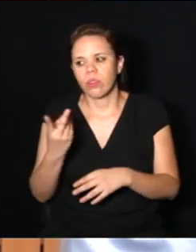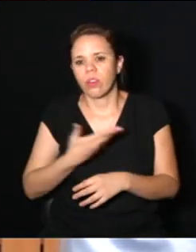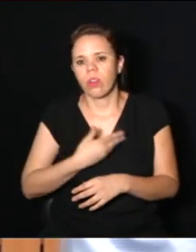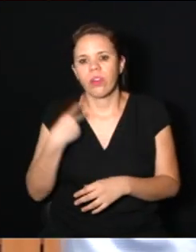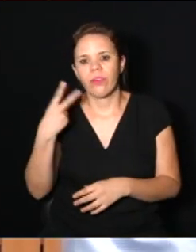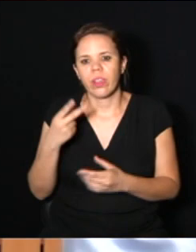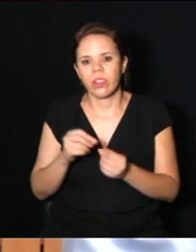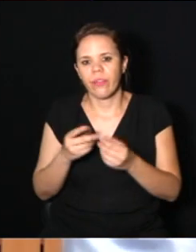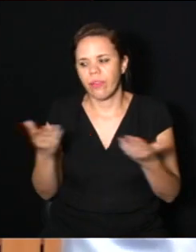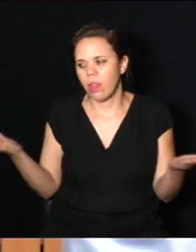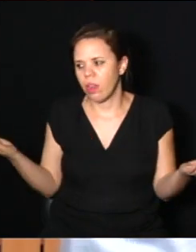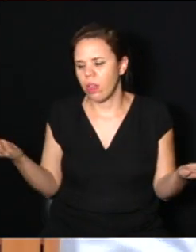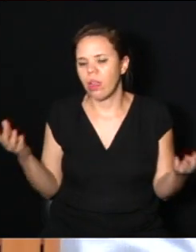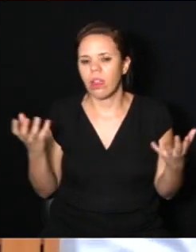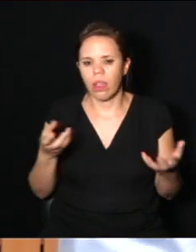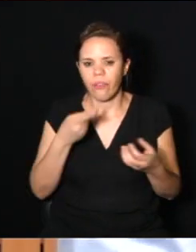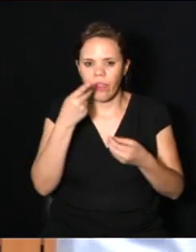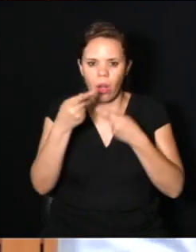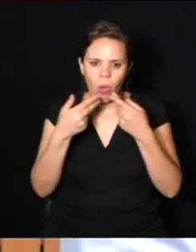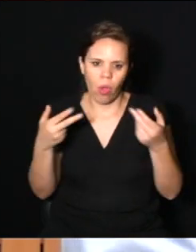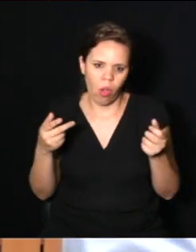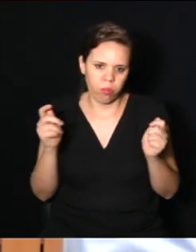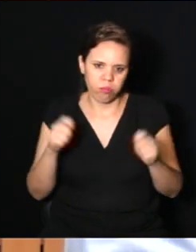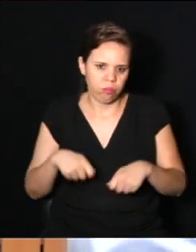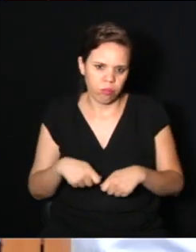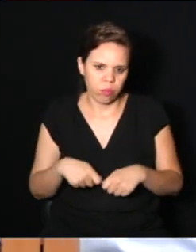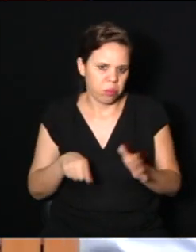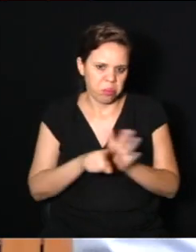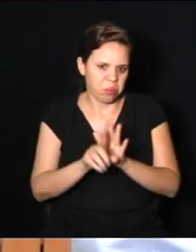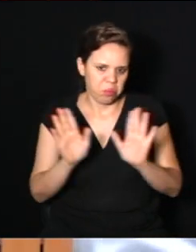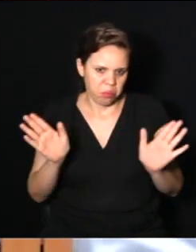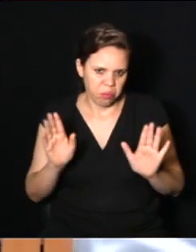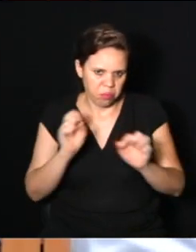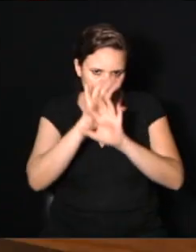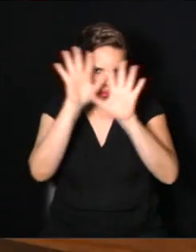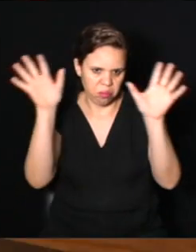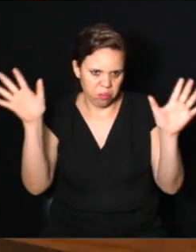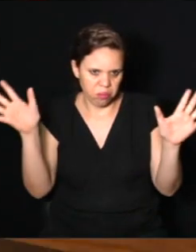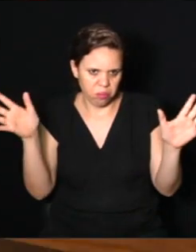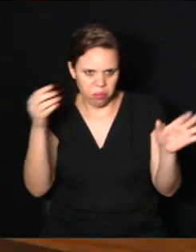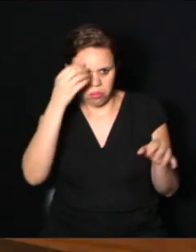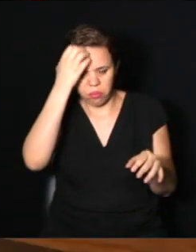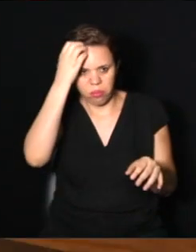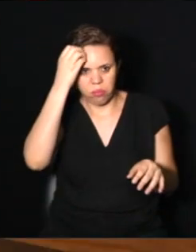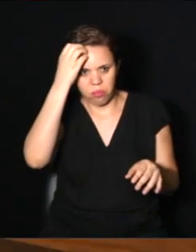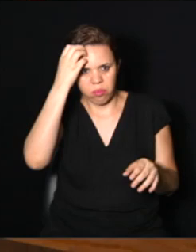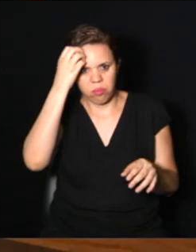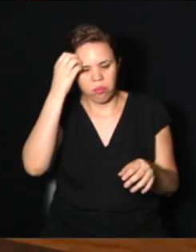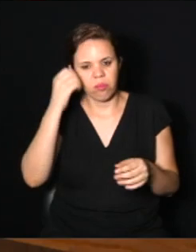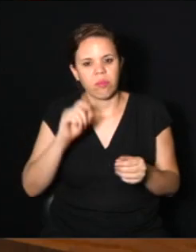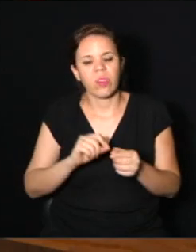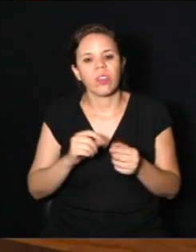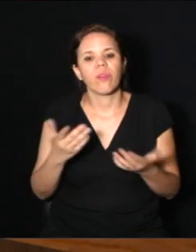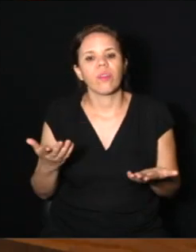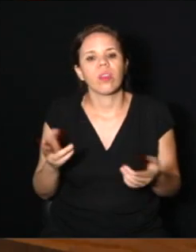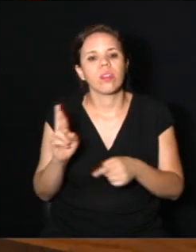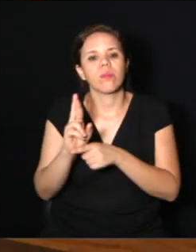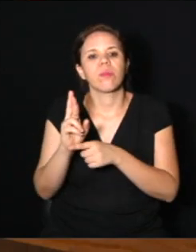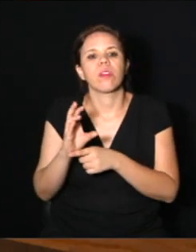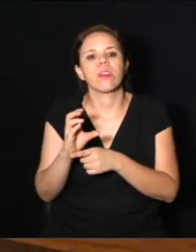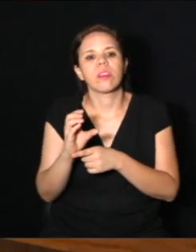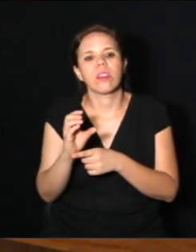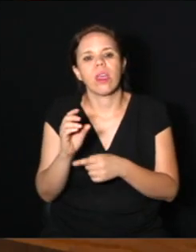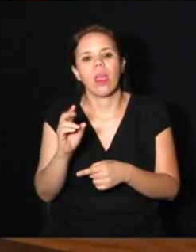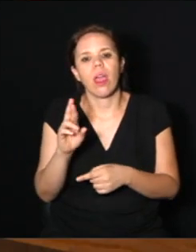vereadores aqui, né, ver se eles querem fazer alguma consideração, alguma pergunta, algum esclarecimento a ser feito aqui com os representantes do